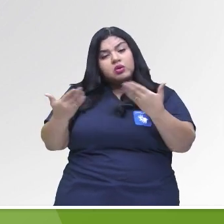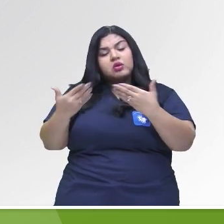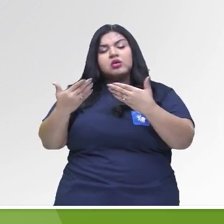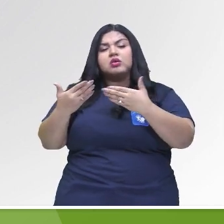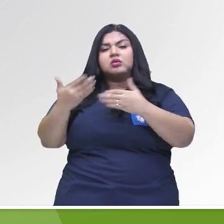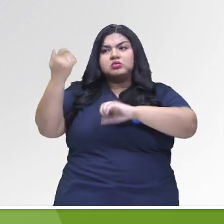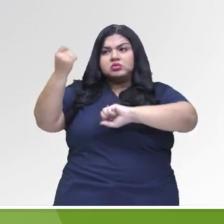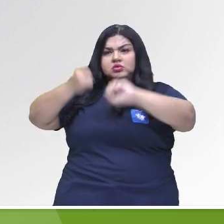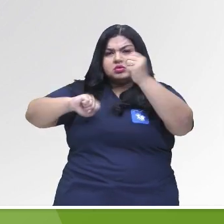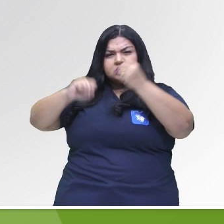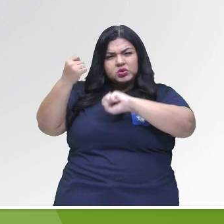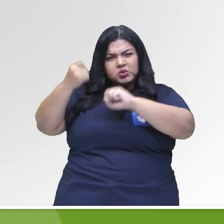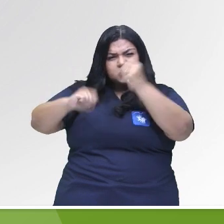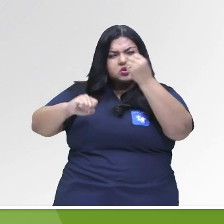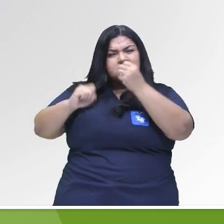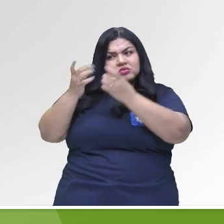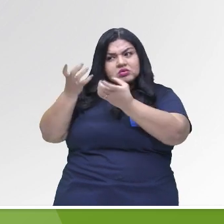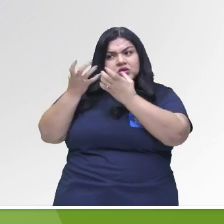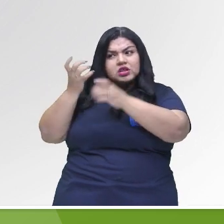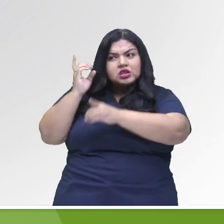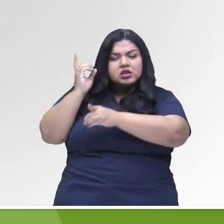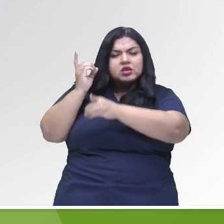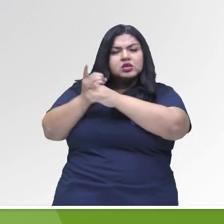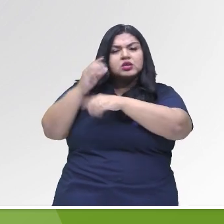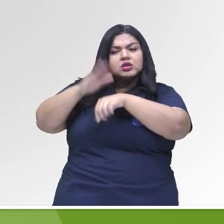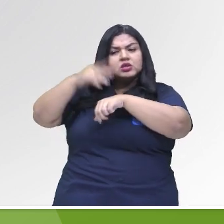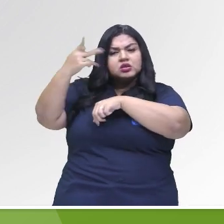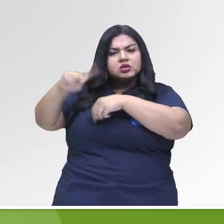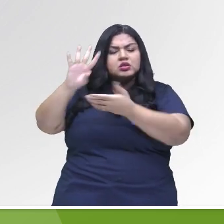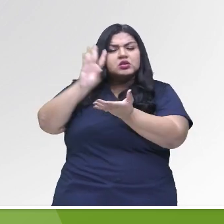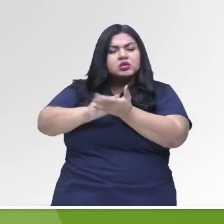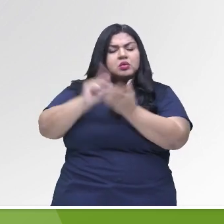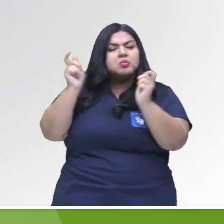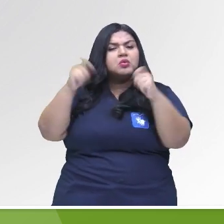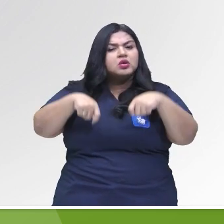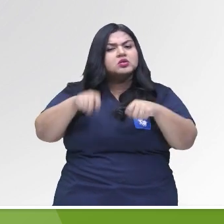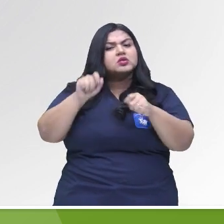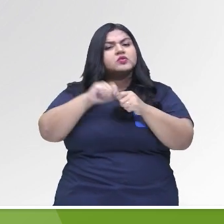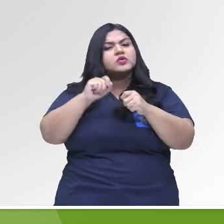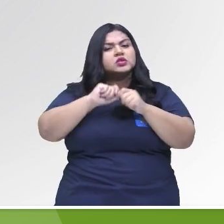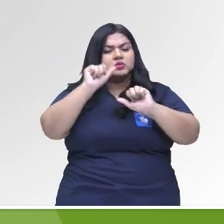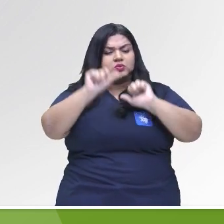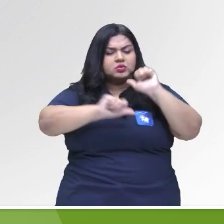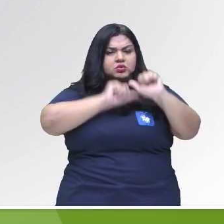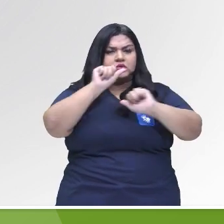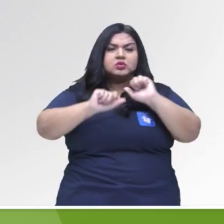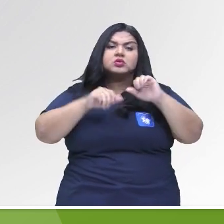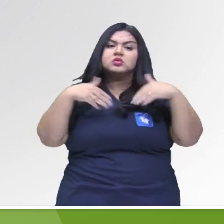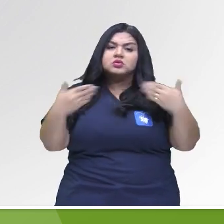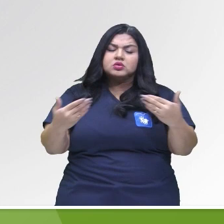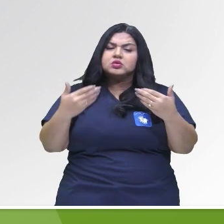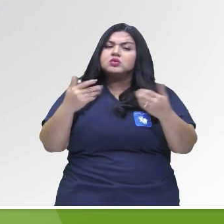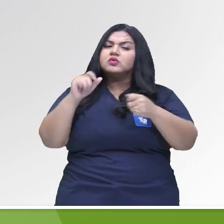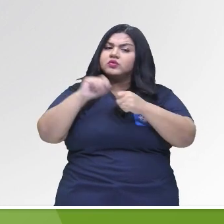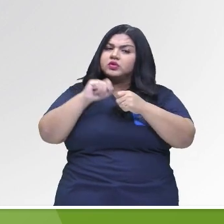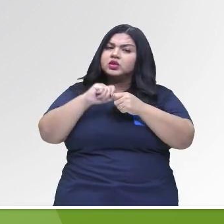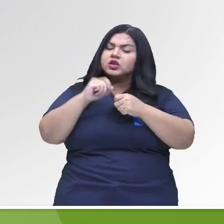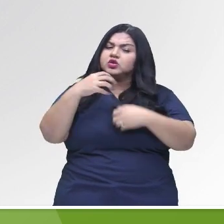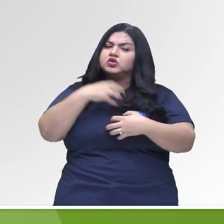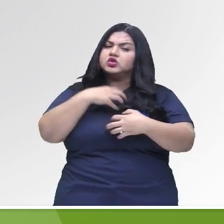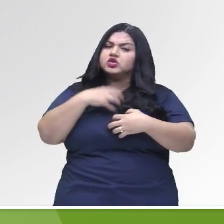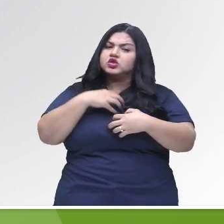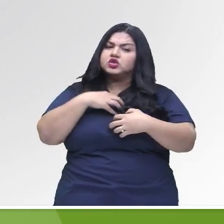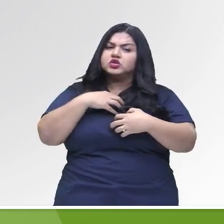quer encontrar, né, deseja encontrar para esse polímero, é possível fazer modificações, já que ele é produzido de forma sintética